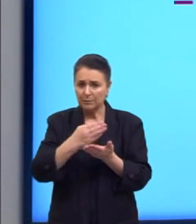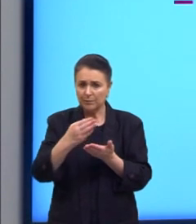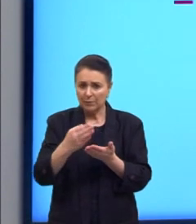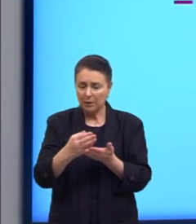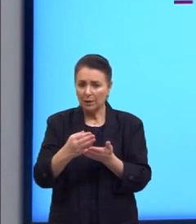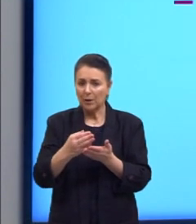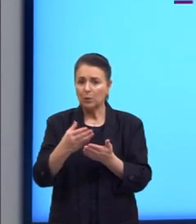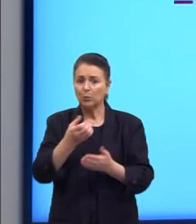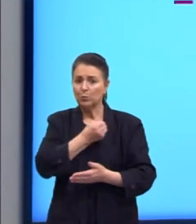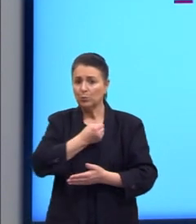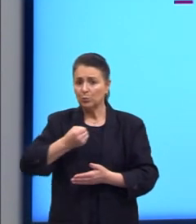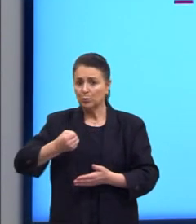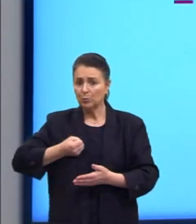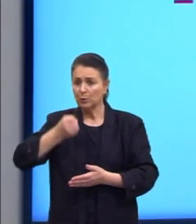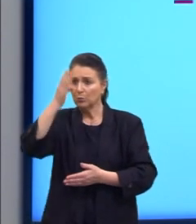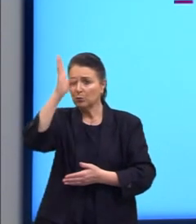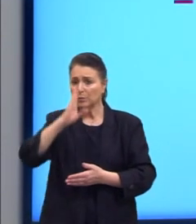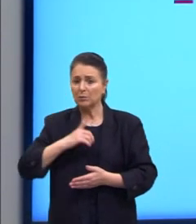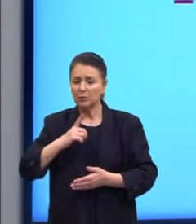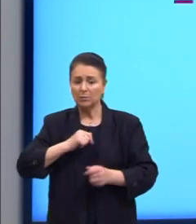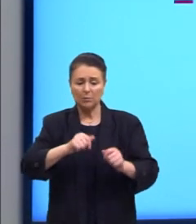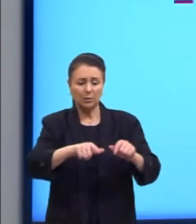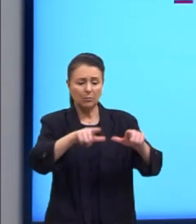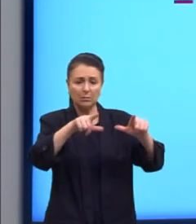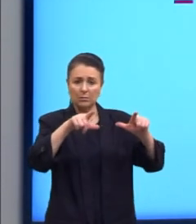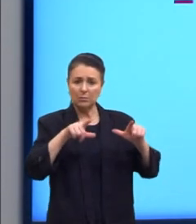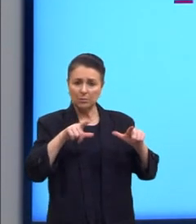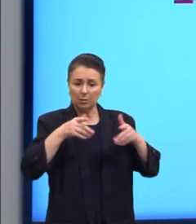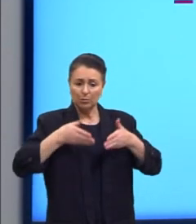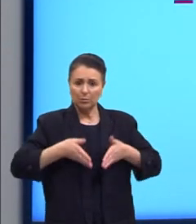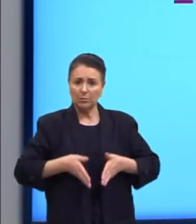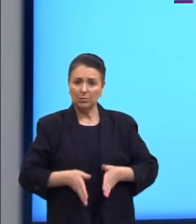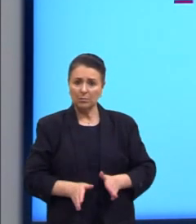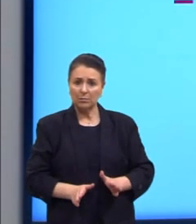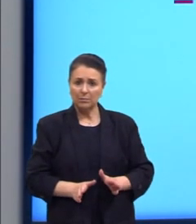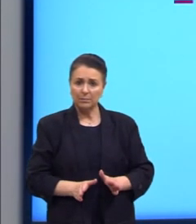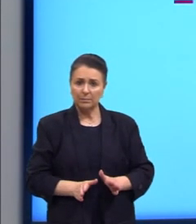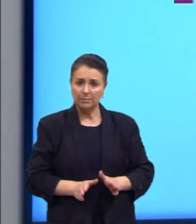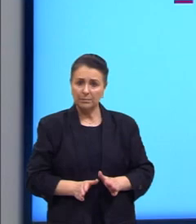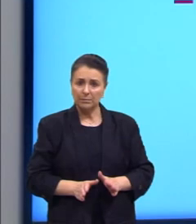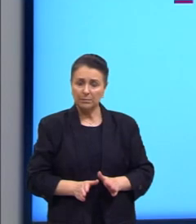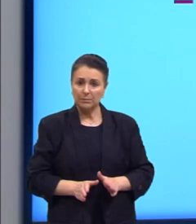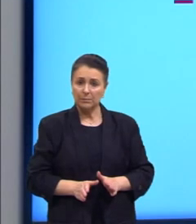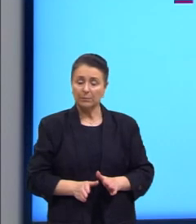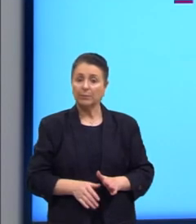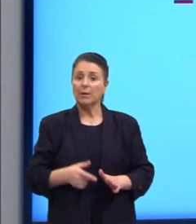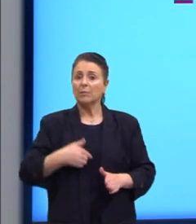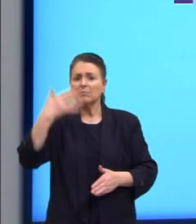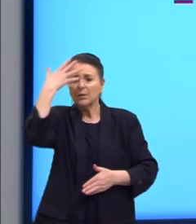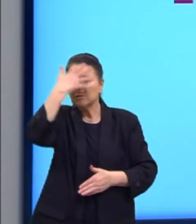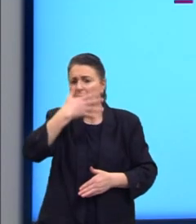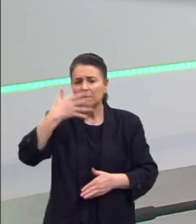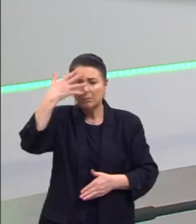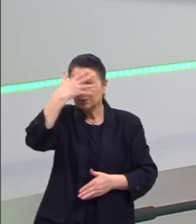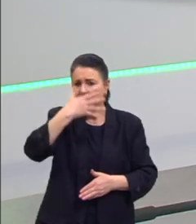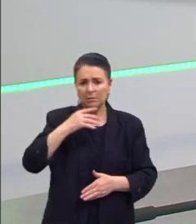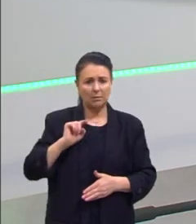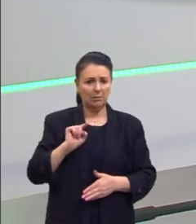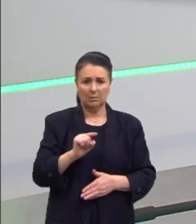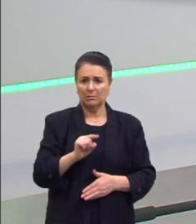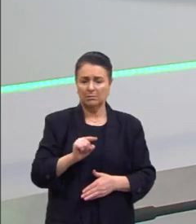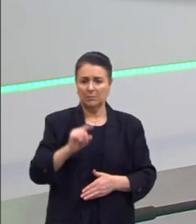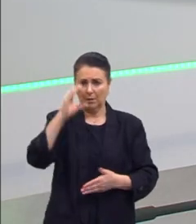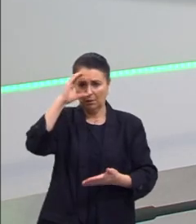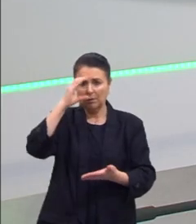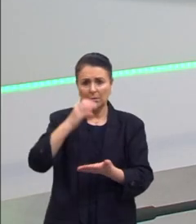índice de brasileiros que não possuem registro civil de nascimento, fator que os invisibiliza. A tese